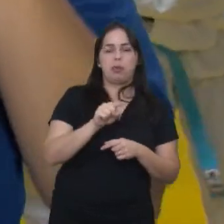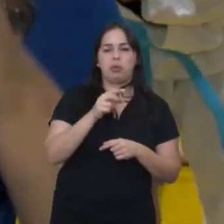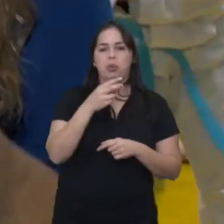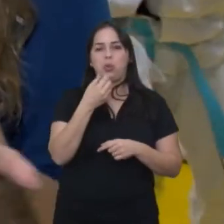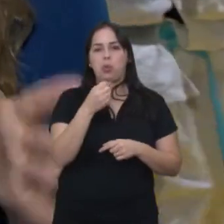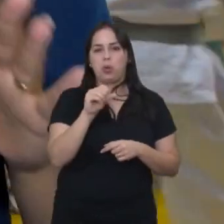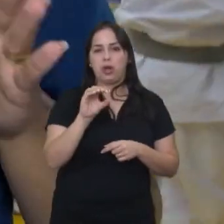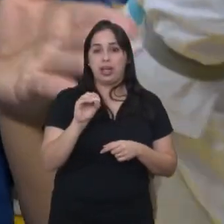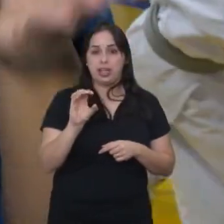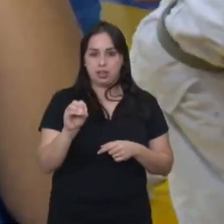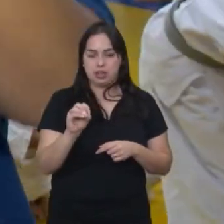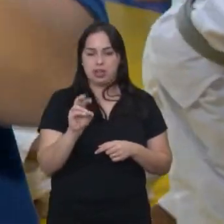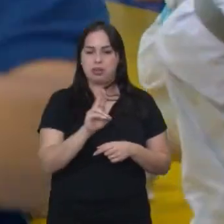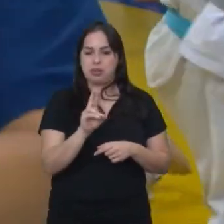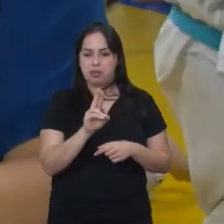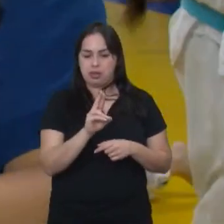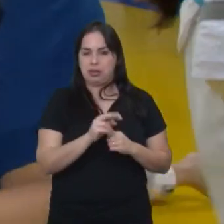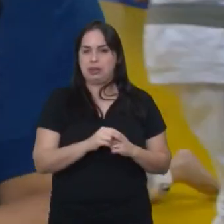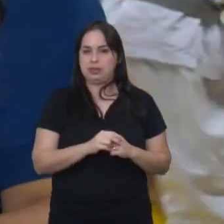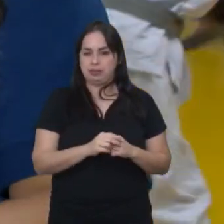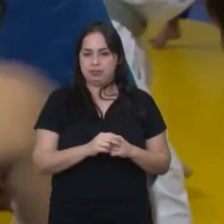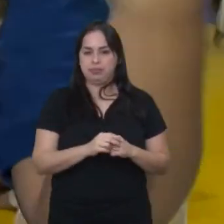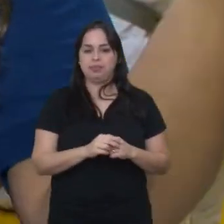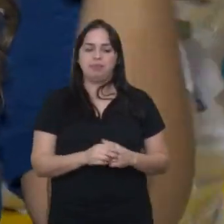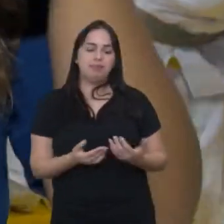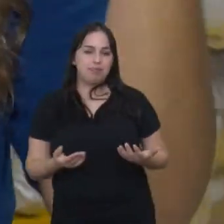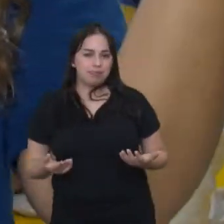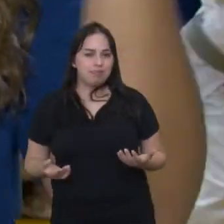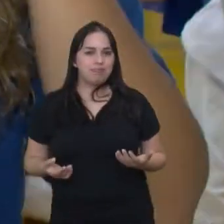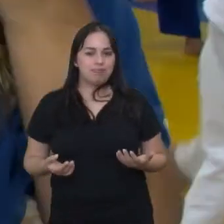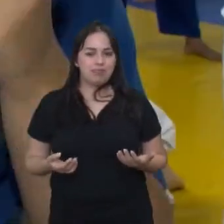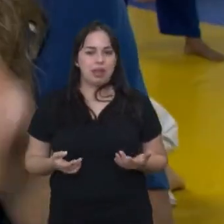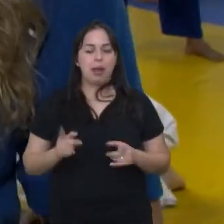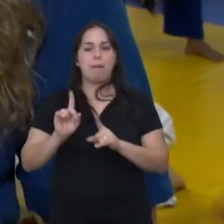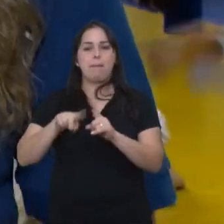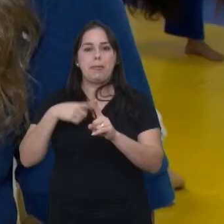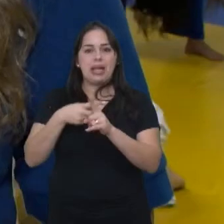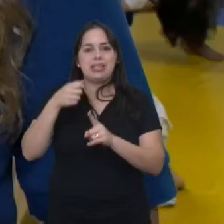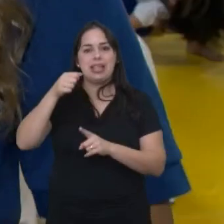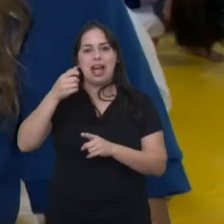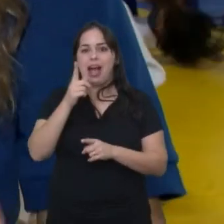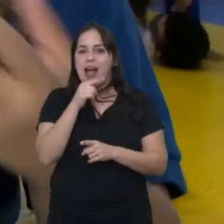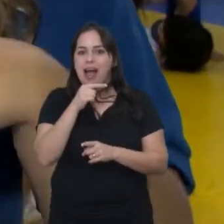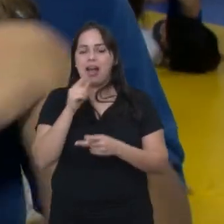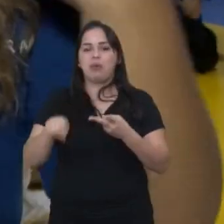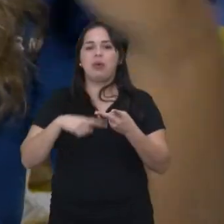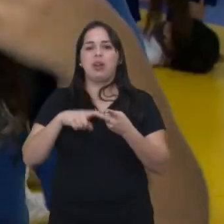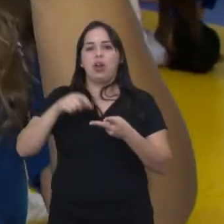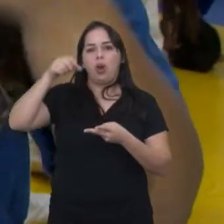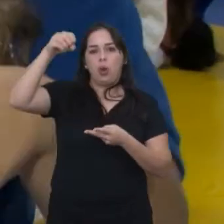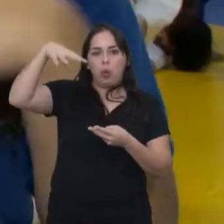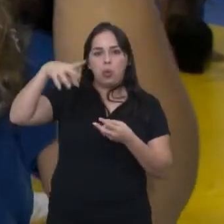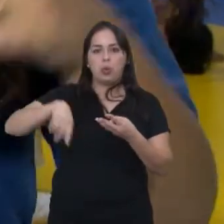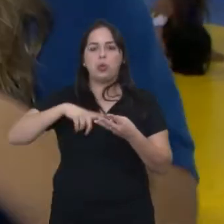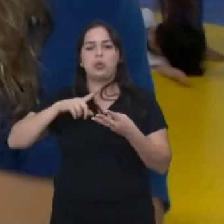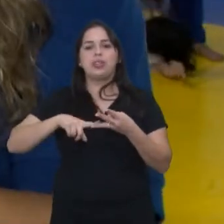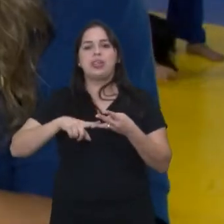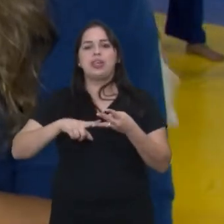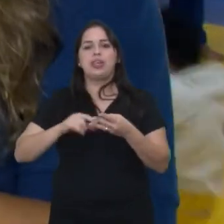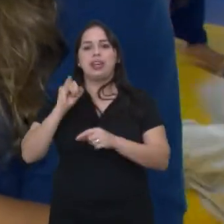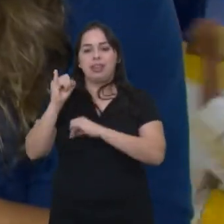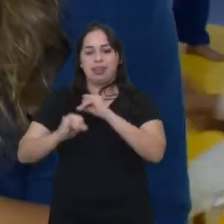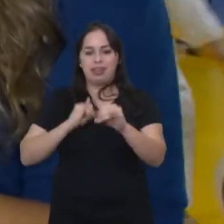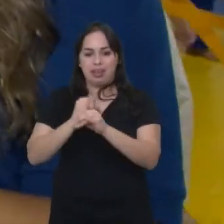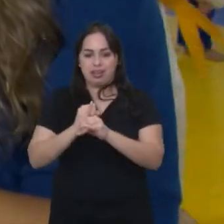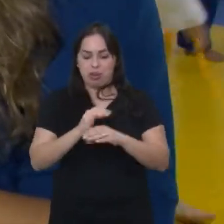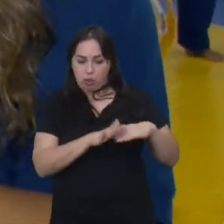aqui foi para 3.800 agora, com a virada do ano, Aí mais água, luz, internet,